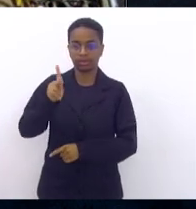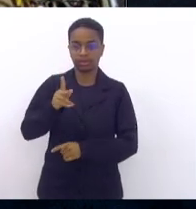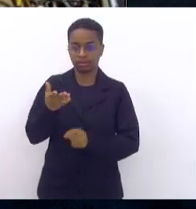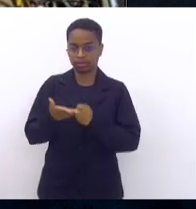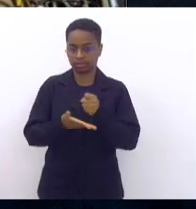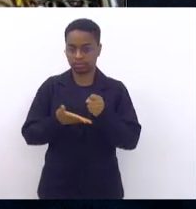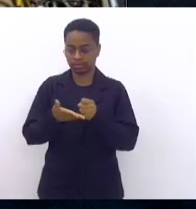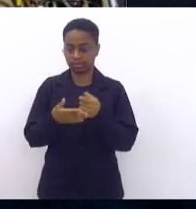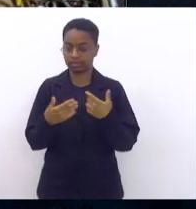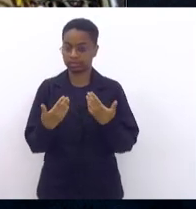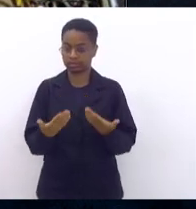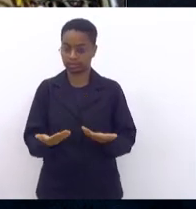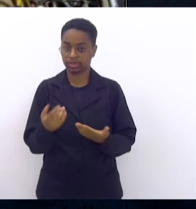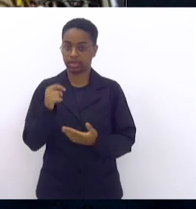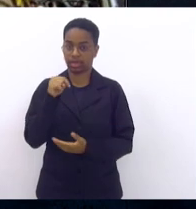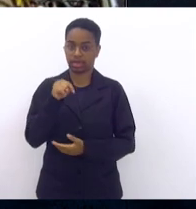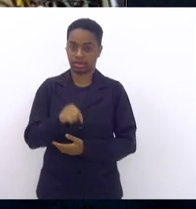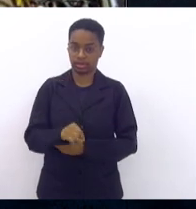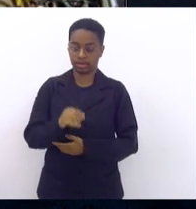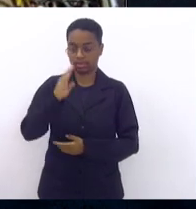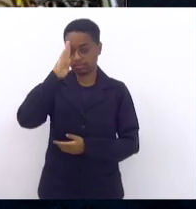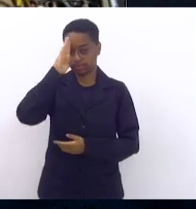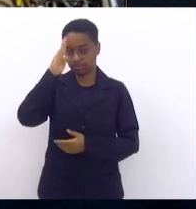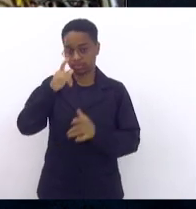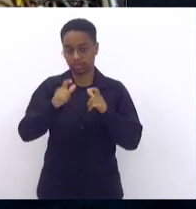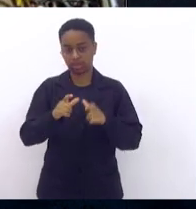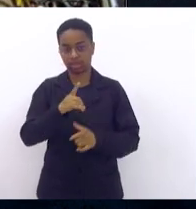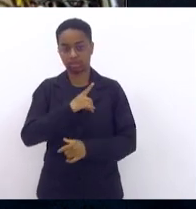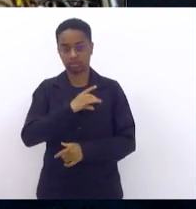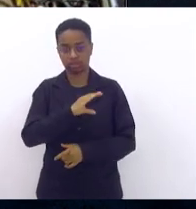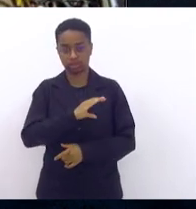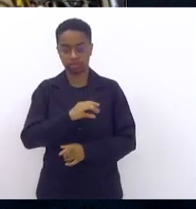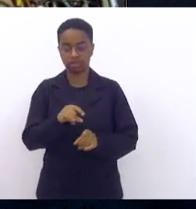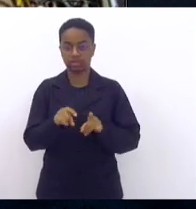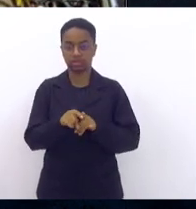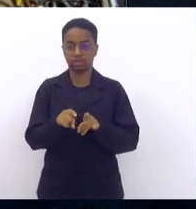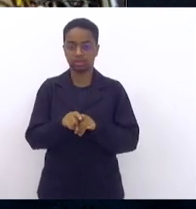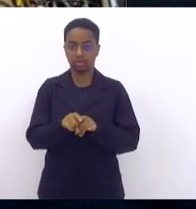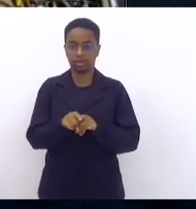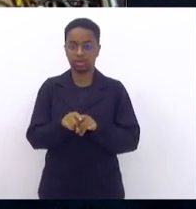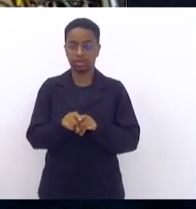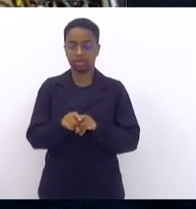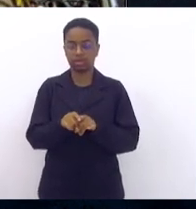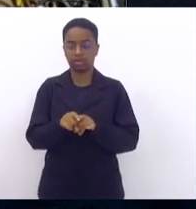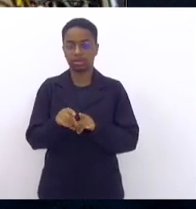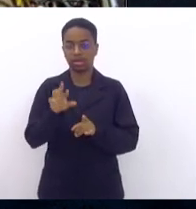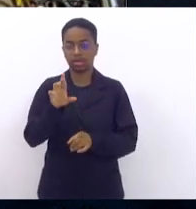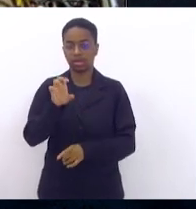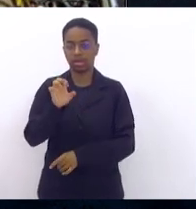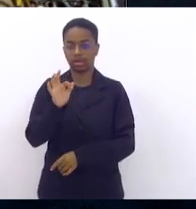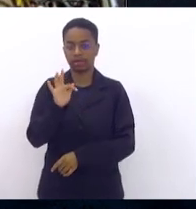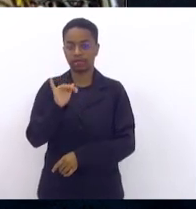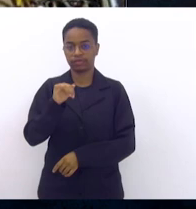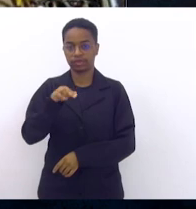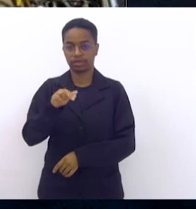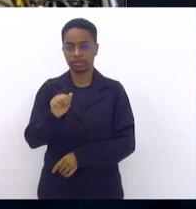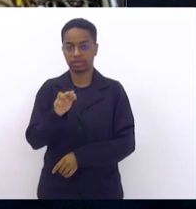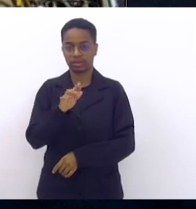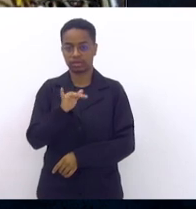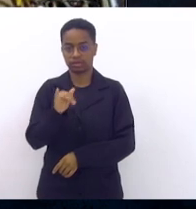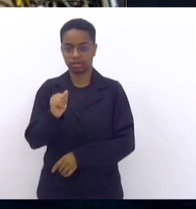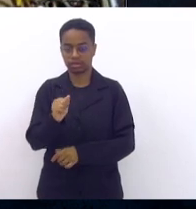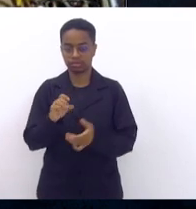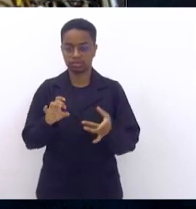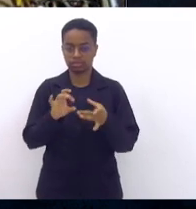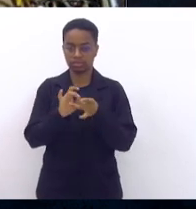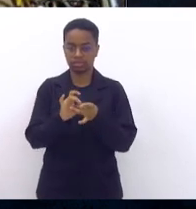principalmente na região de Duque de Caxias ali na refinaria com a presença da Petrobras da Refinaria Duque de Caxias